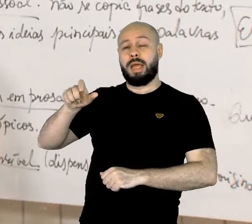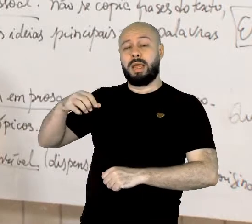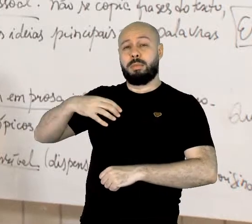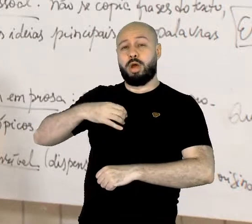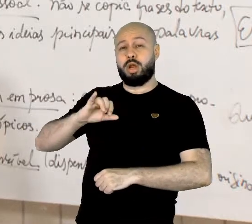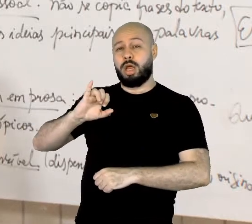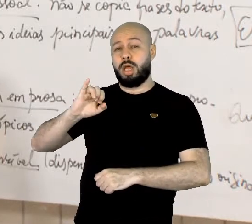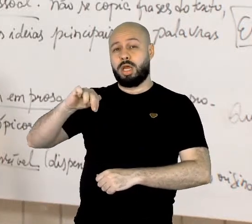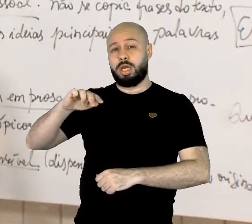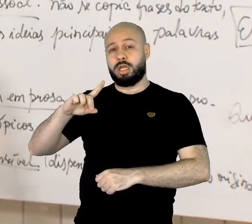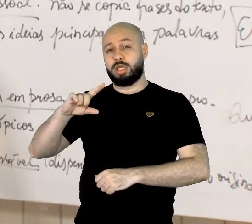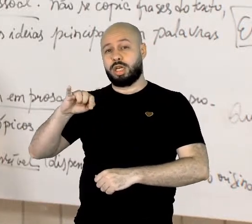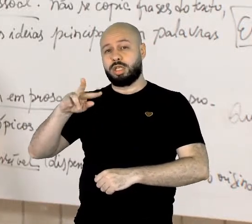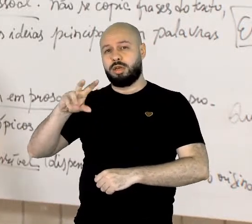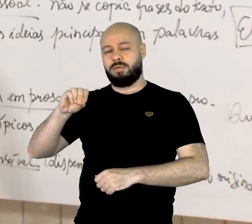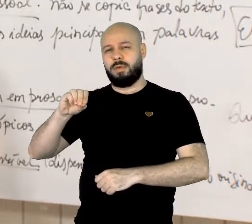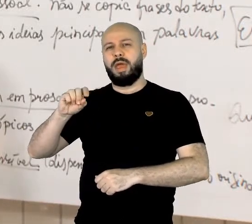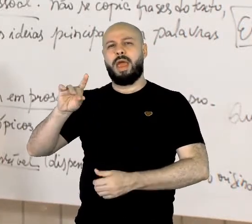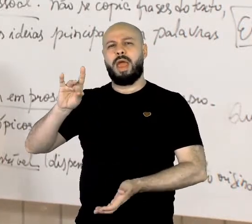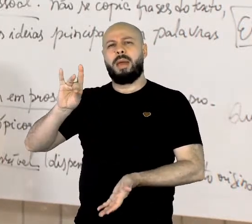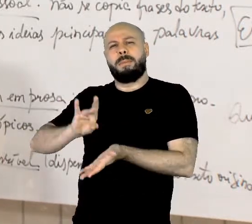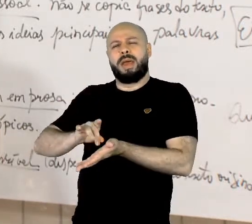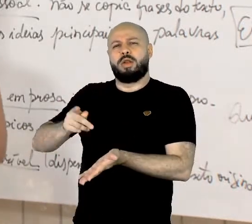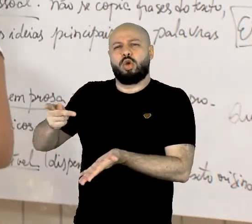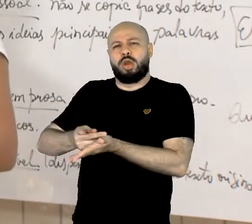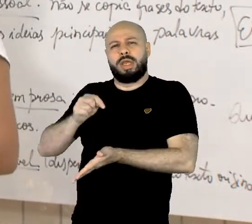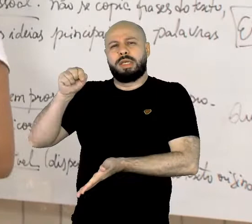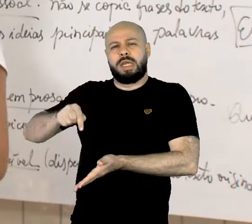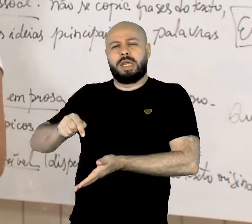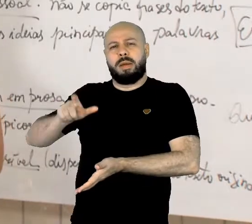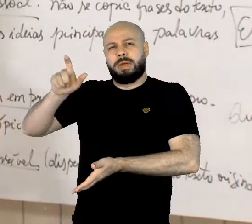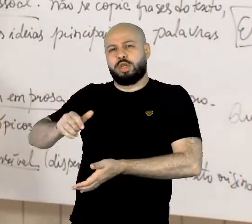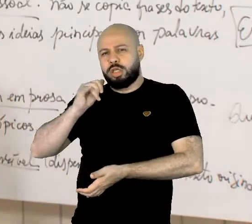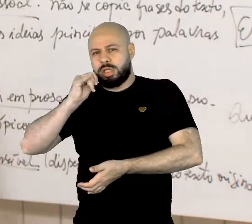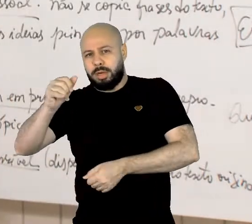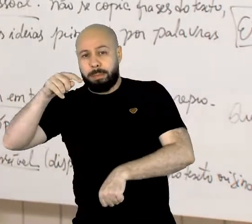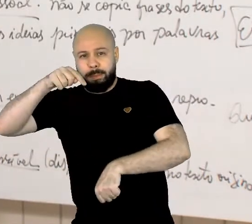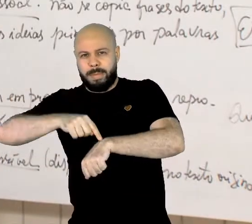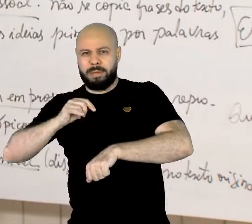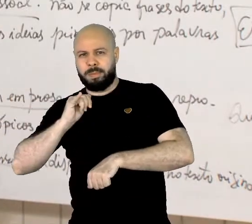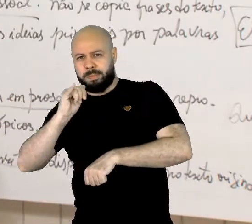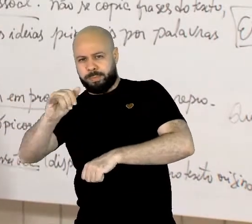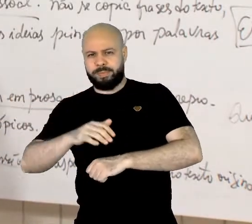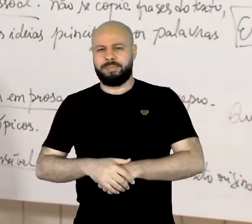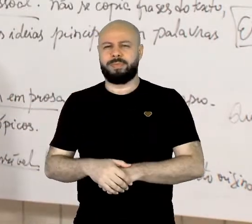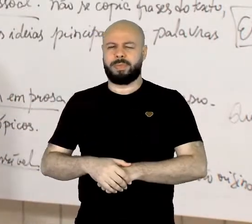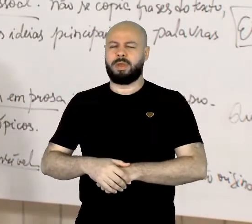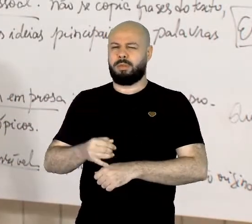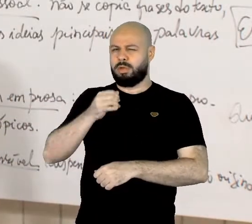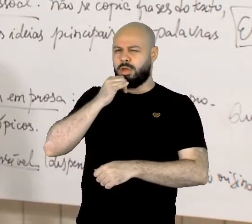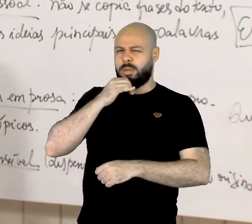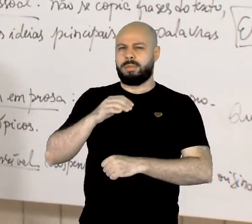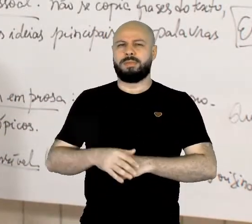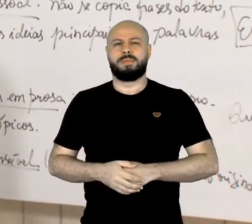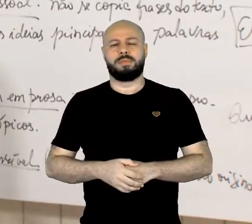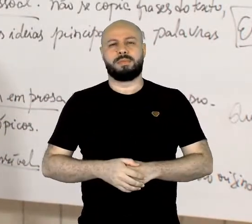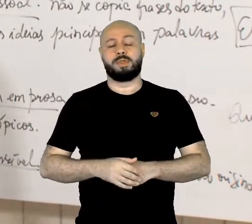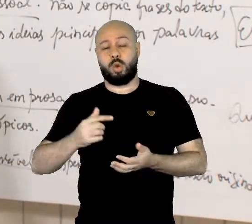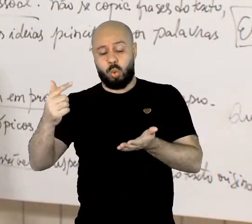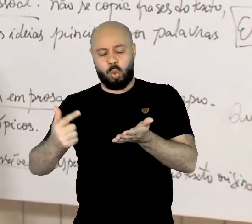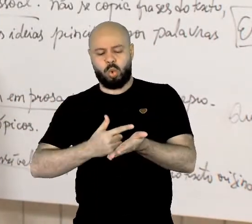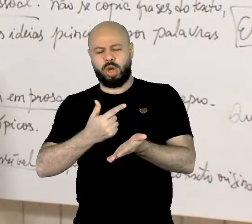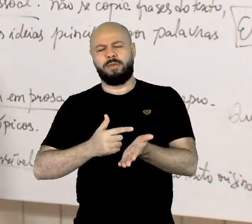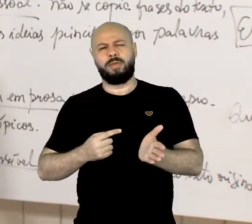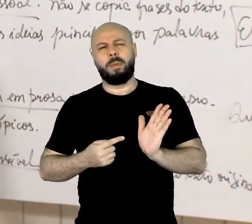algo que acontece no momento do que a pessoa está falando, Observe no exemplo. O livro